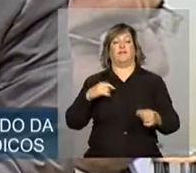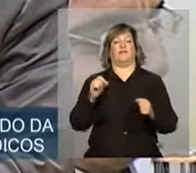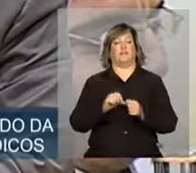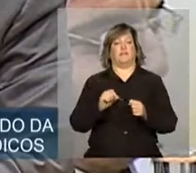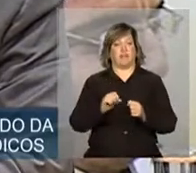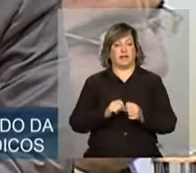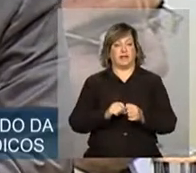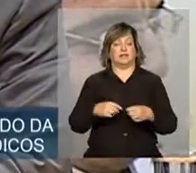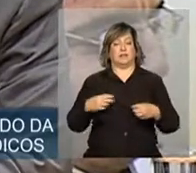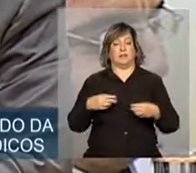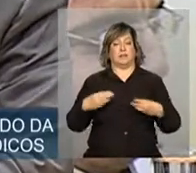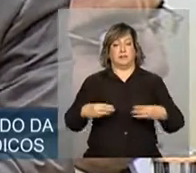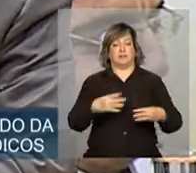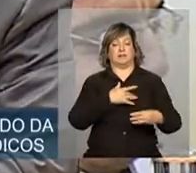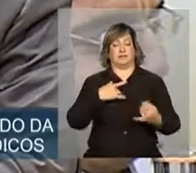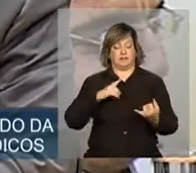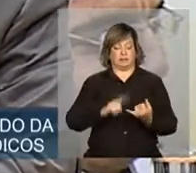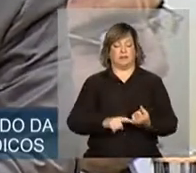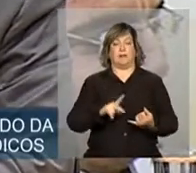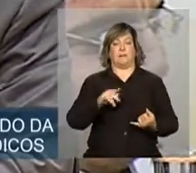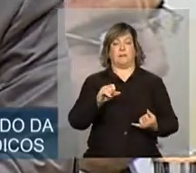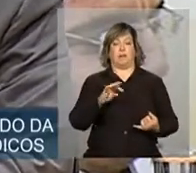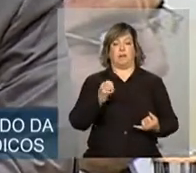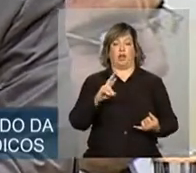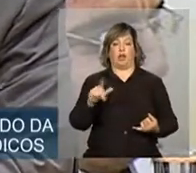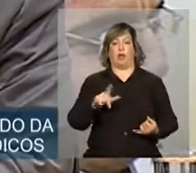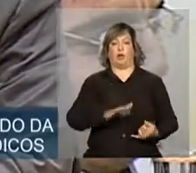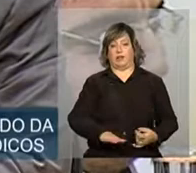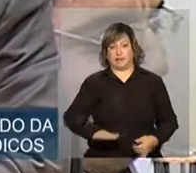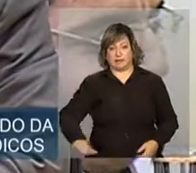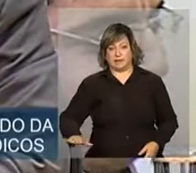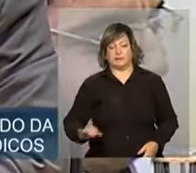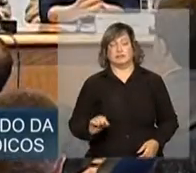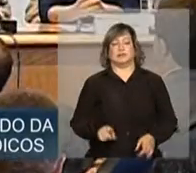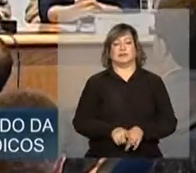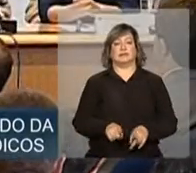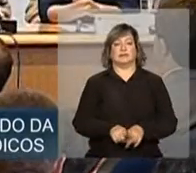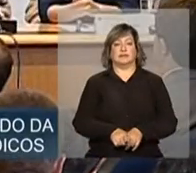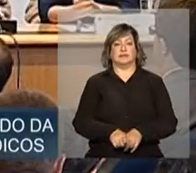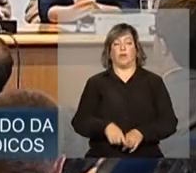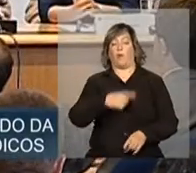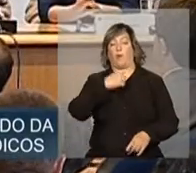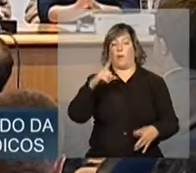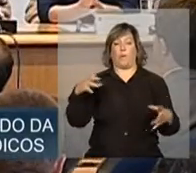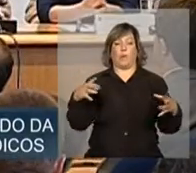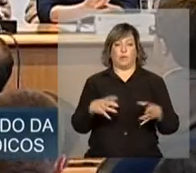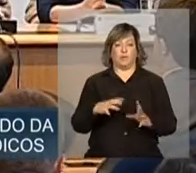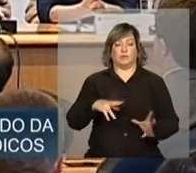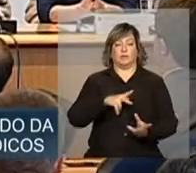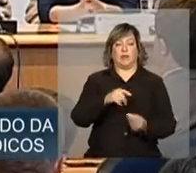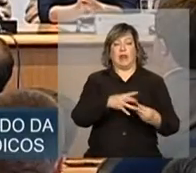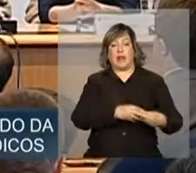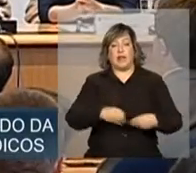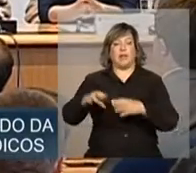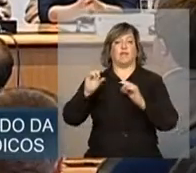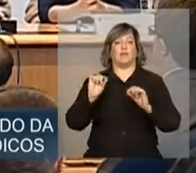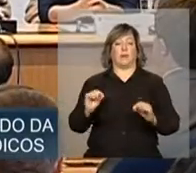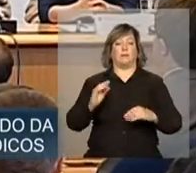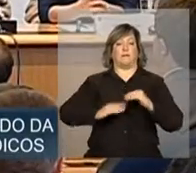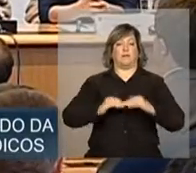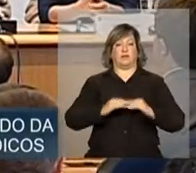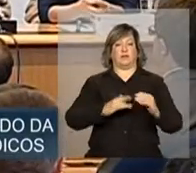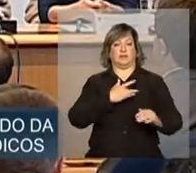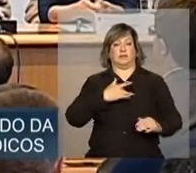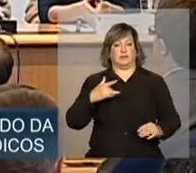ministério a Pastoral da Criança outras organismos internacionais que levaram pro ssionais de saúde e buscar